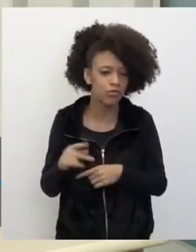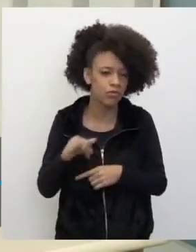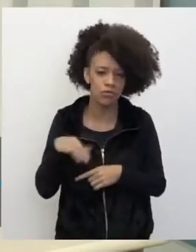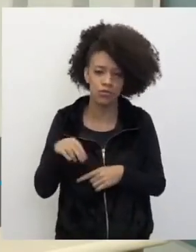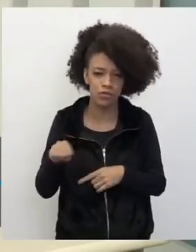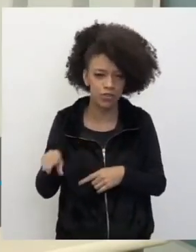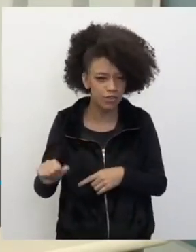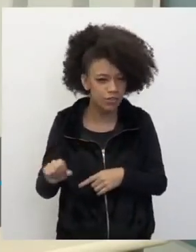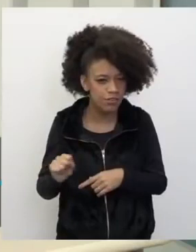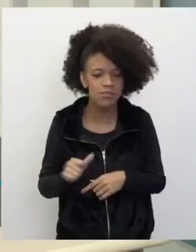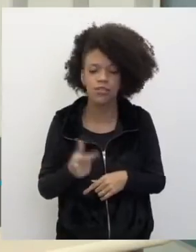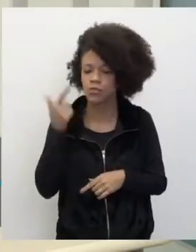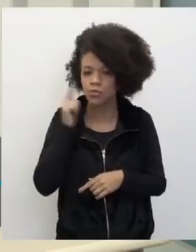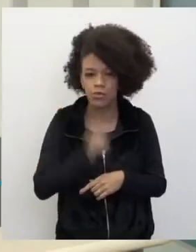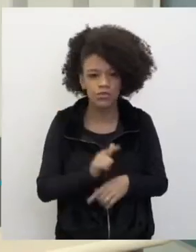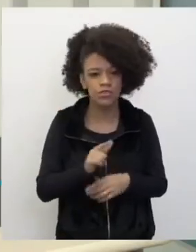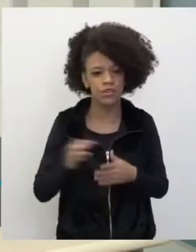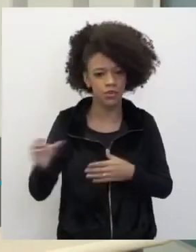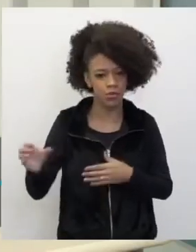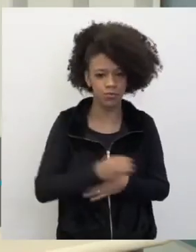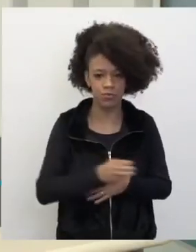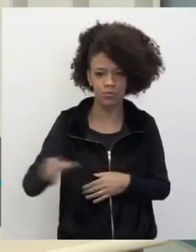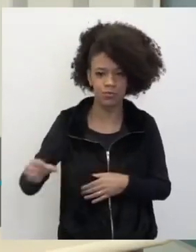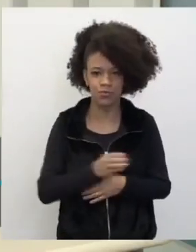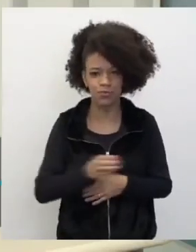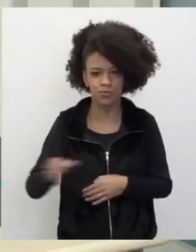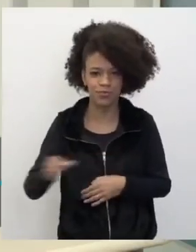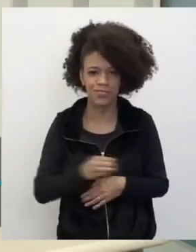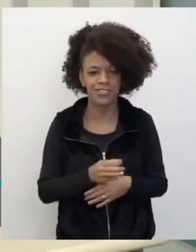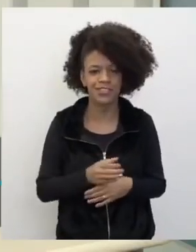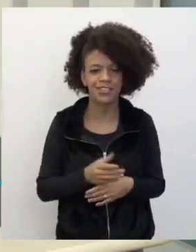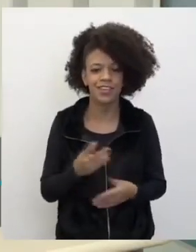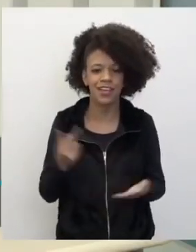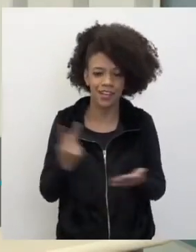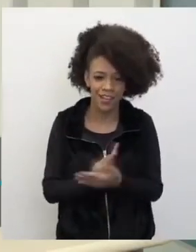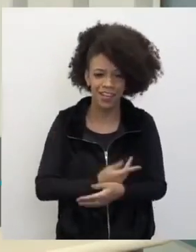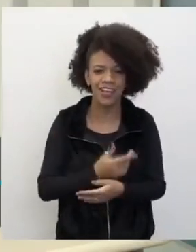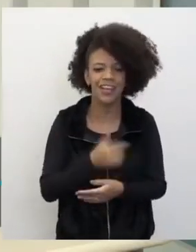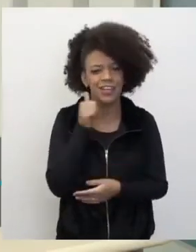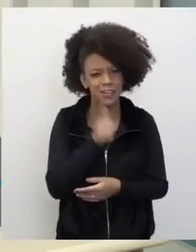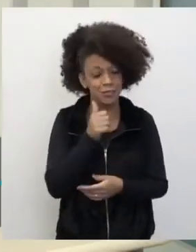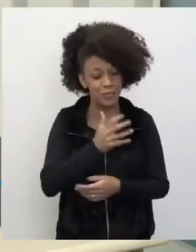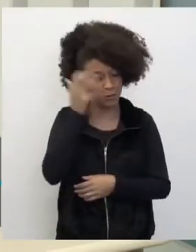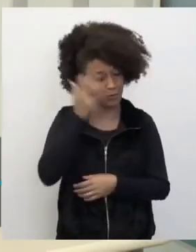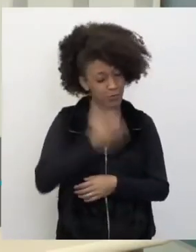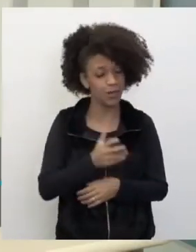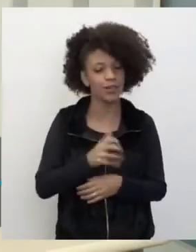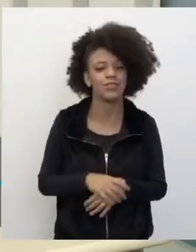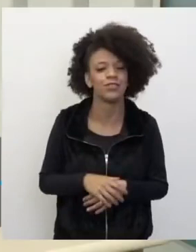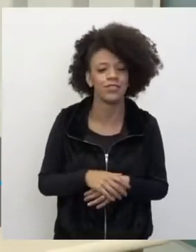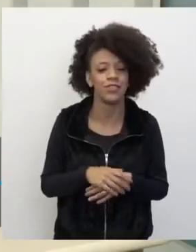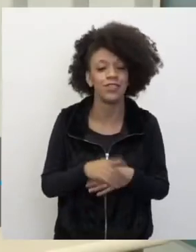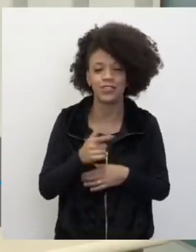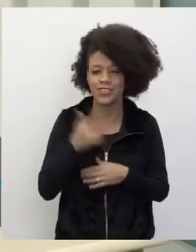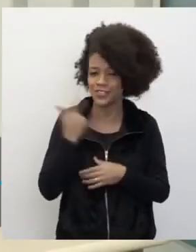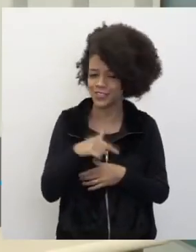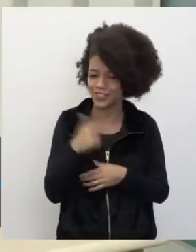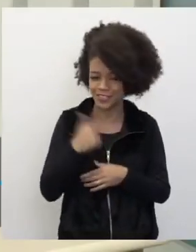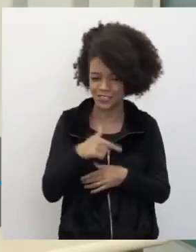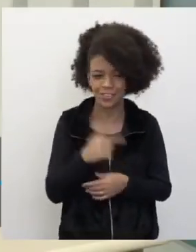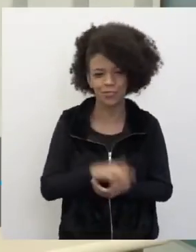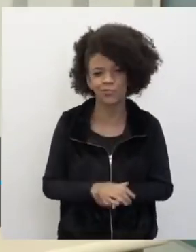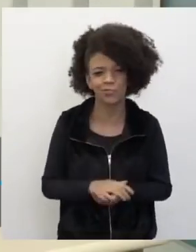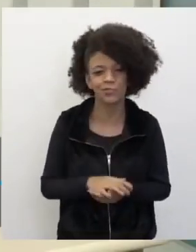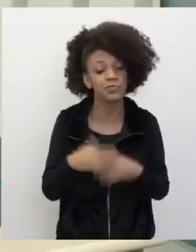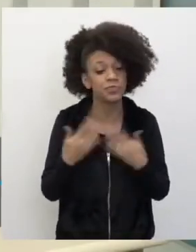que não conseguia passar o copo para frente. E aí errava e as meninas ficavam doidas da vida. Vocês vão ver, vocês vão rir muito, turma.